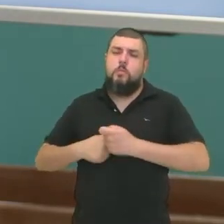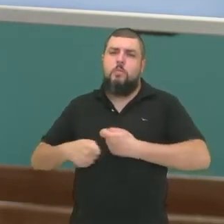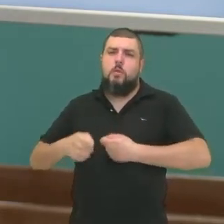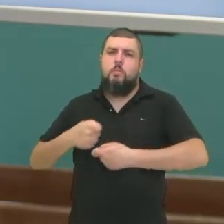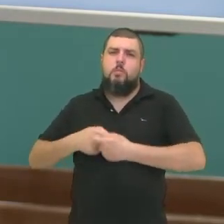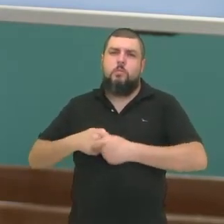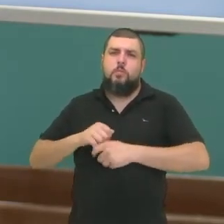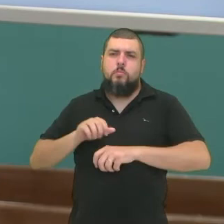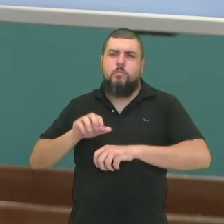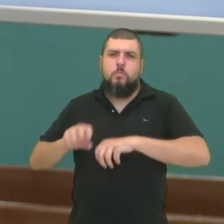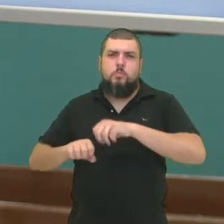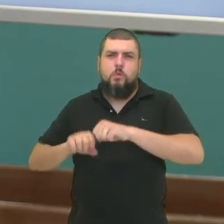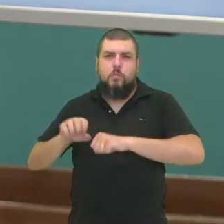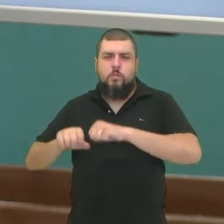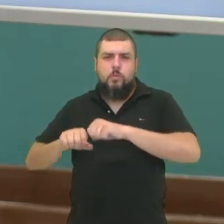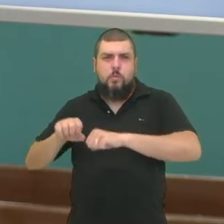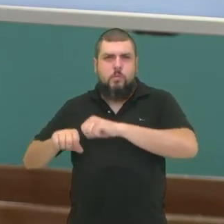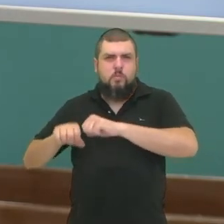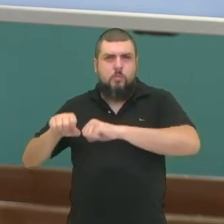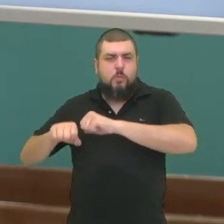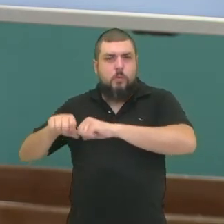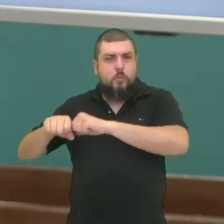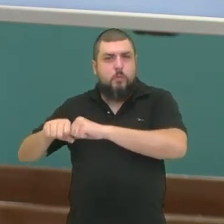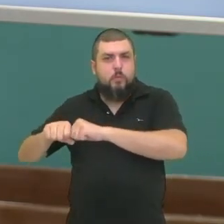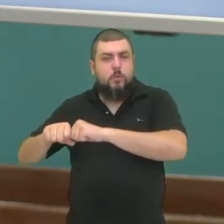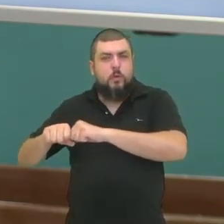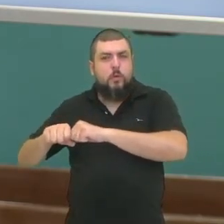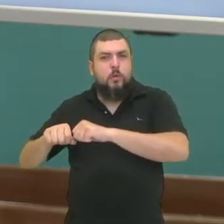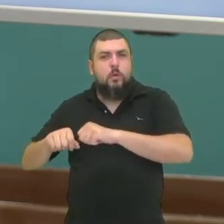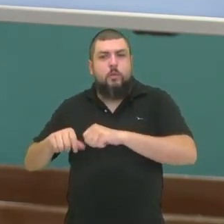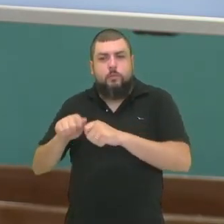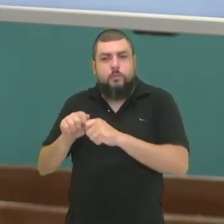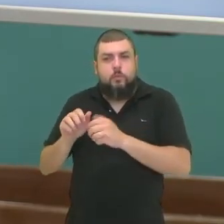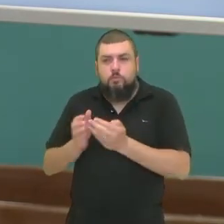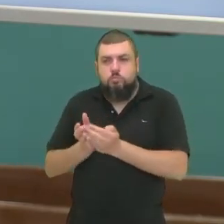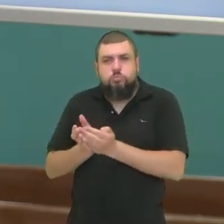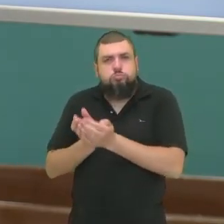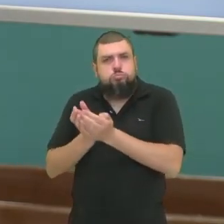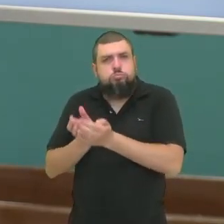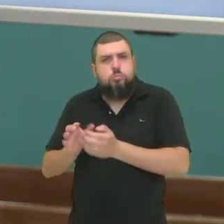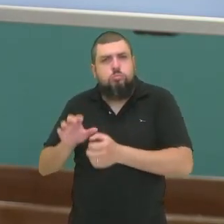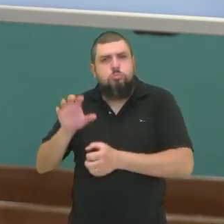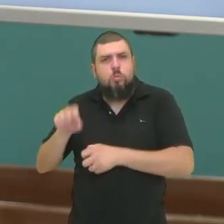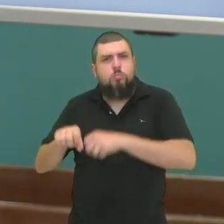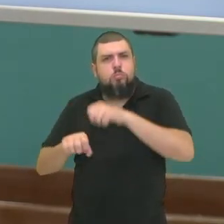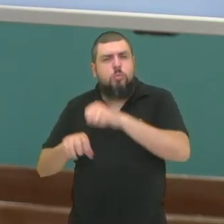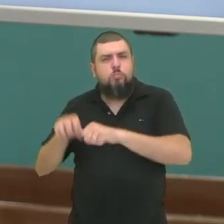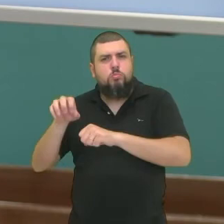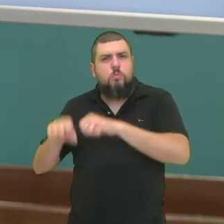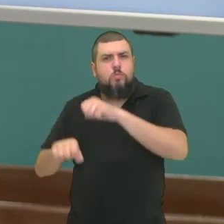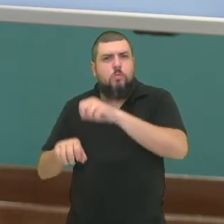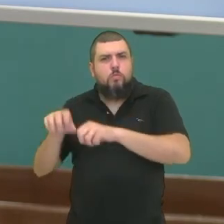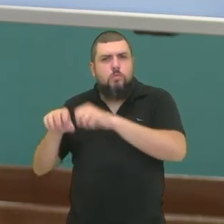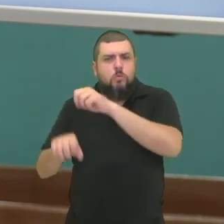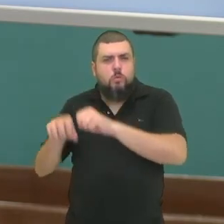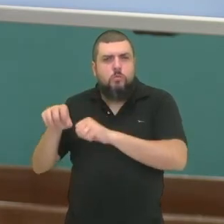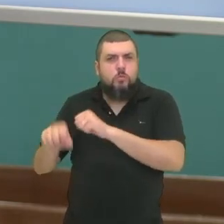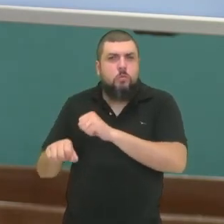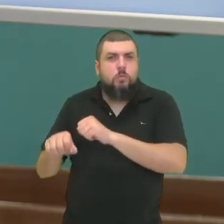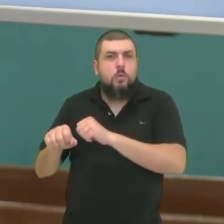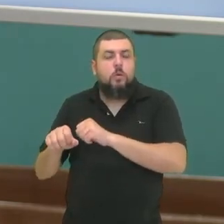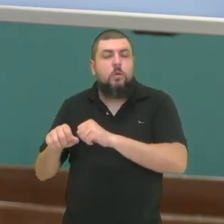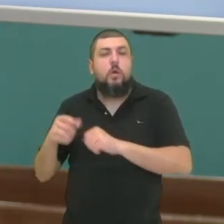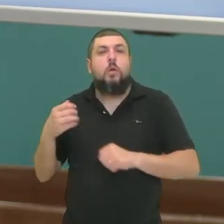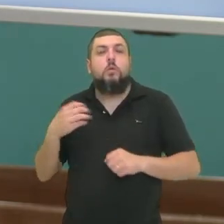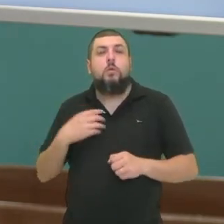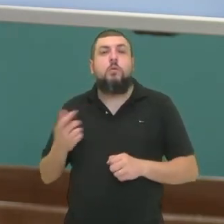o território, colocando a sua esquadra naval em todo o entorno da península e conseguiram o